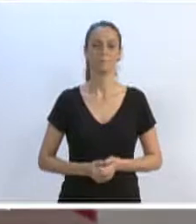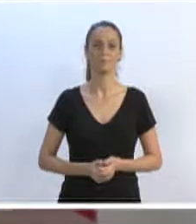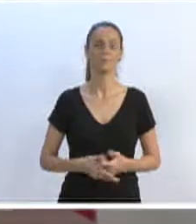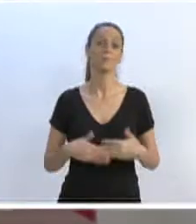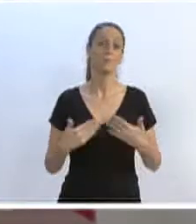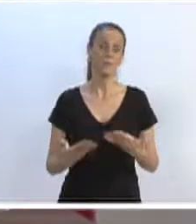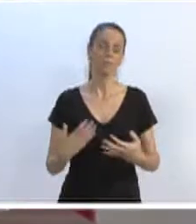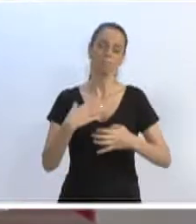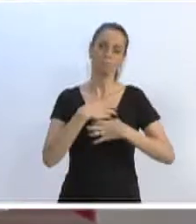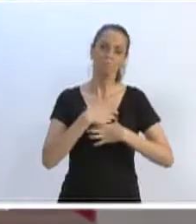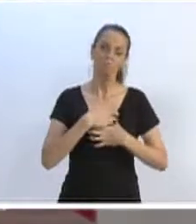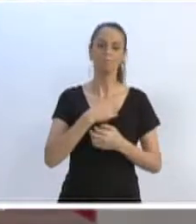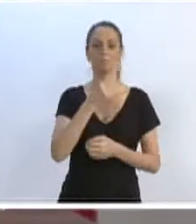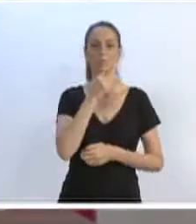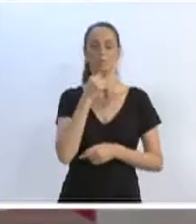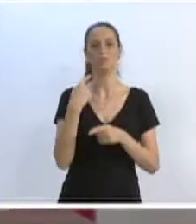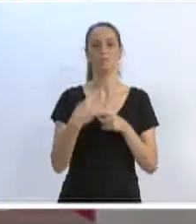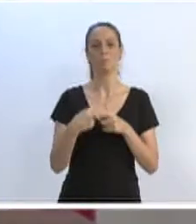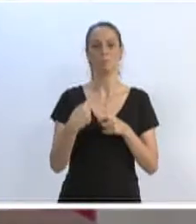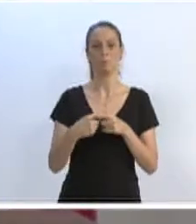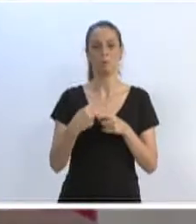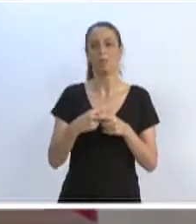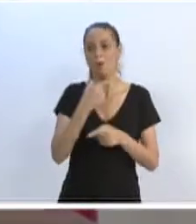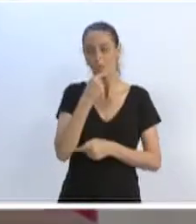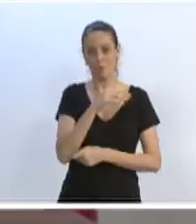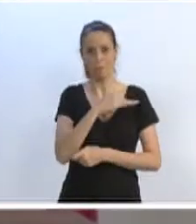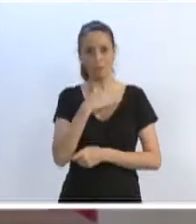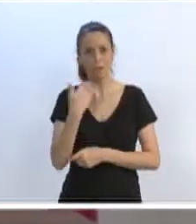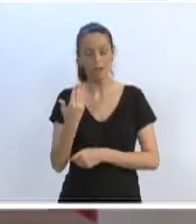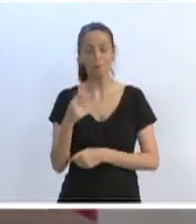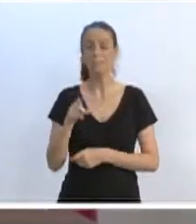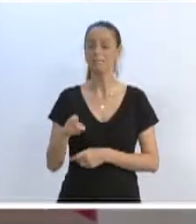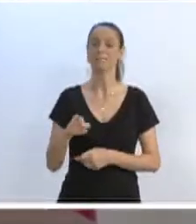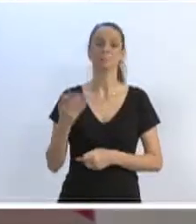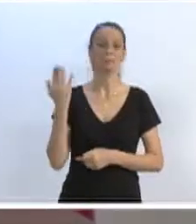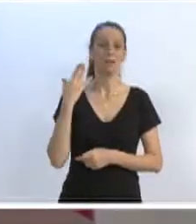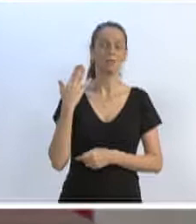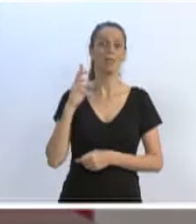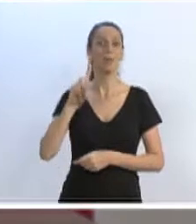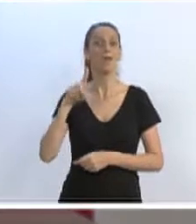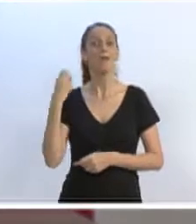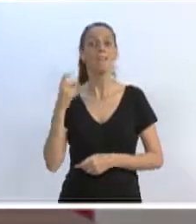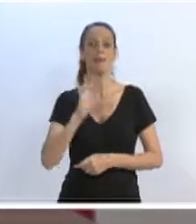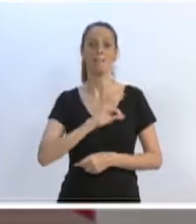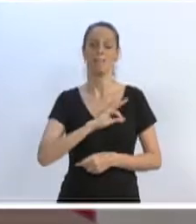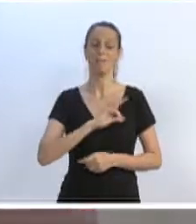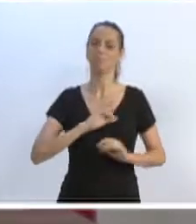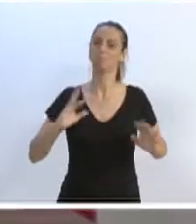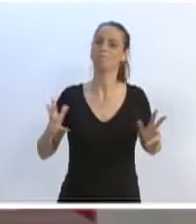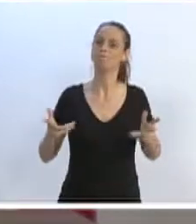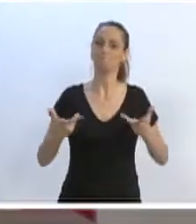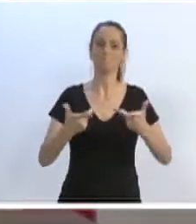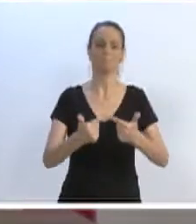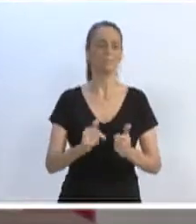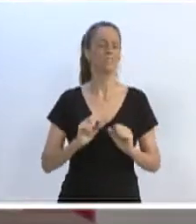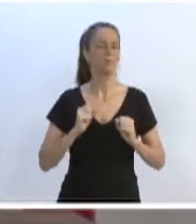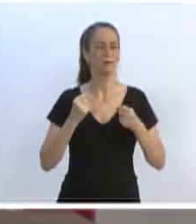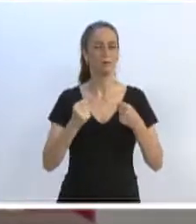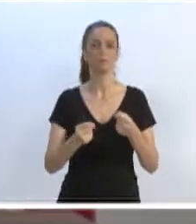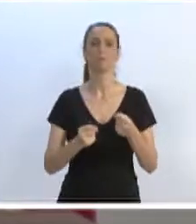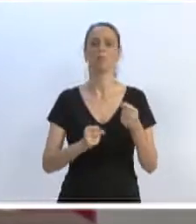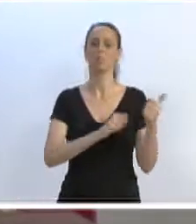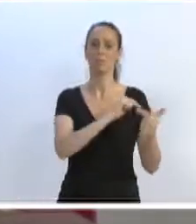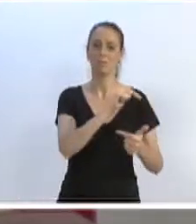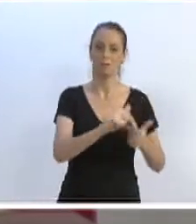dar as minhas condolências à família, e com certeza um excelente parceiro, um brilhante policial civil, como sempre foi, dedicado ao serviço e